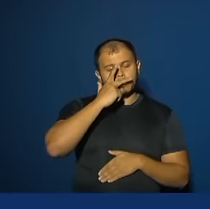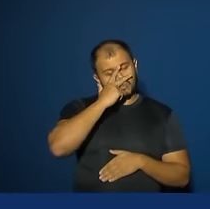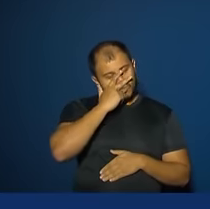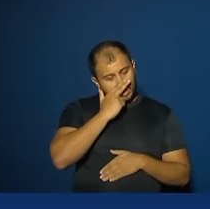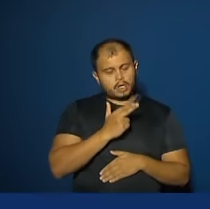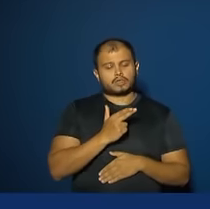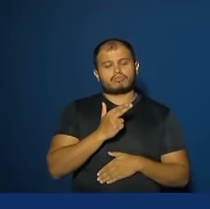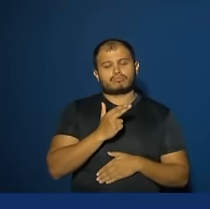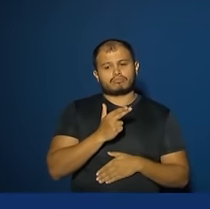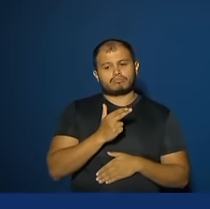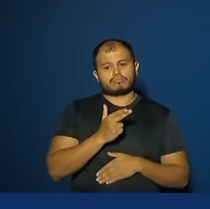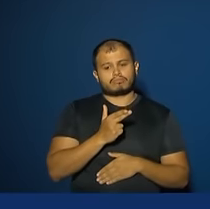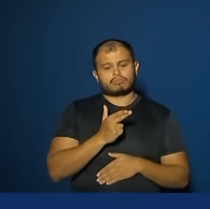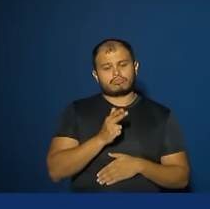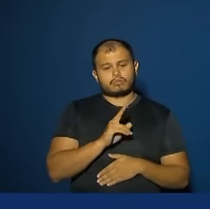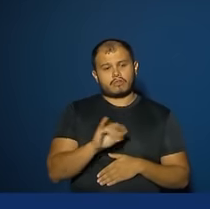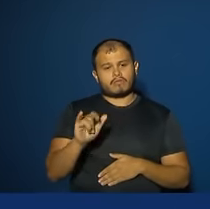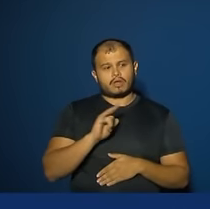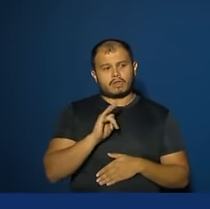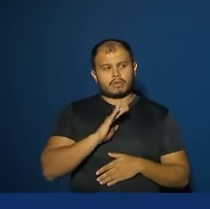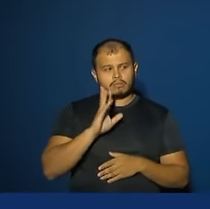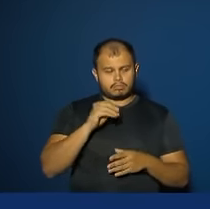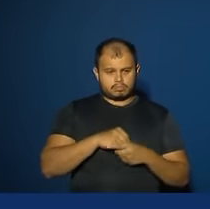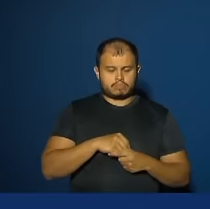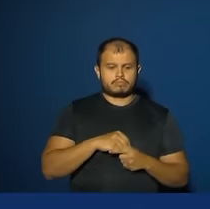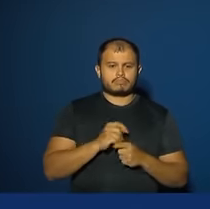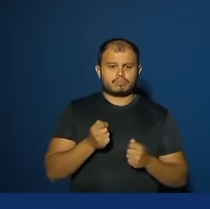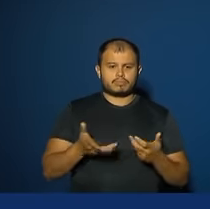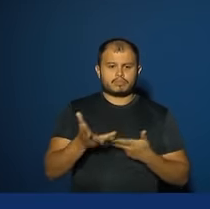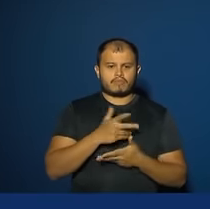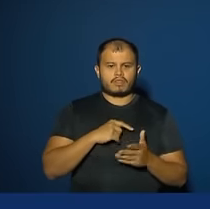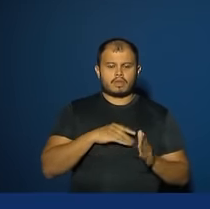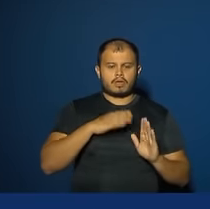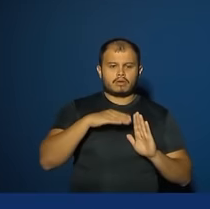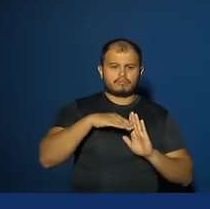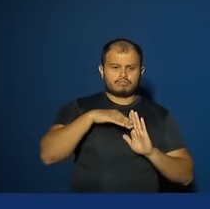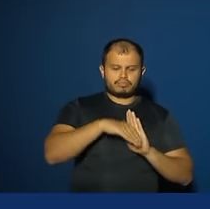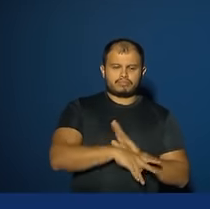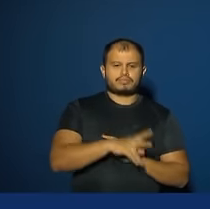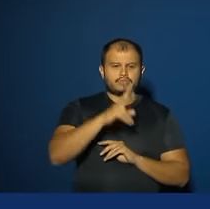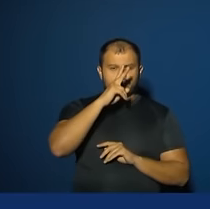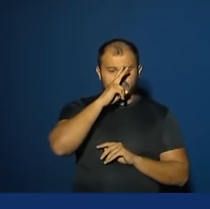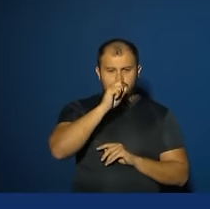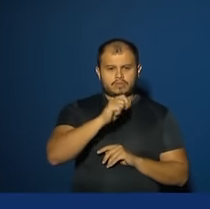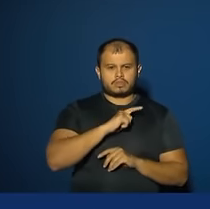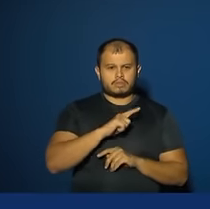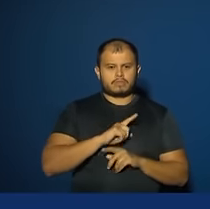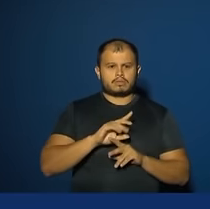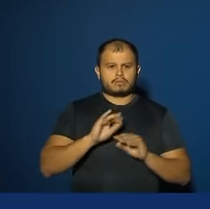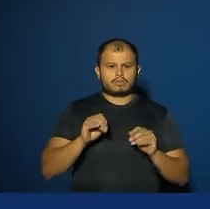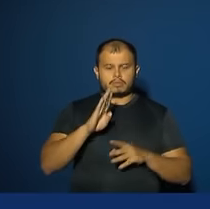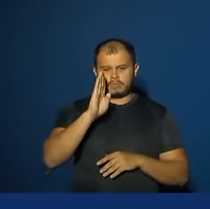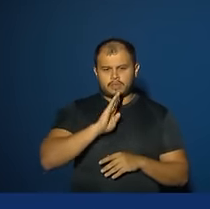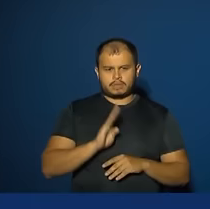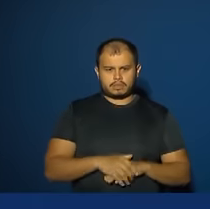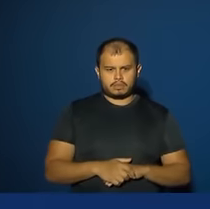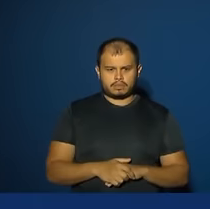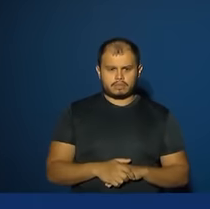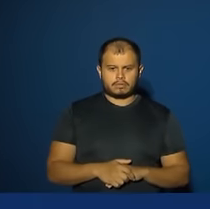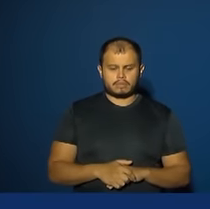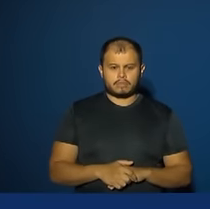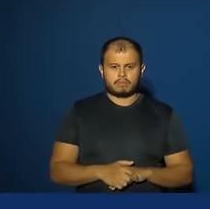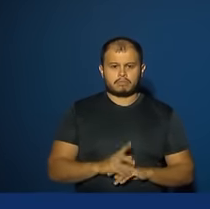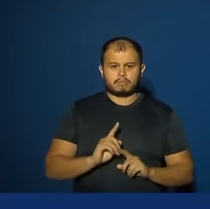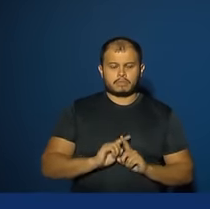não há, dentro do cenário fiscal, um espaço para uma queda muito grande das taxas longas no Brasil. Então, assim,